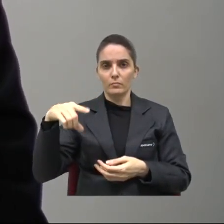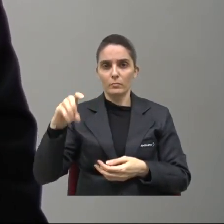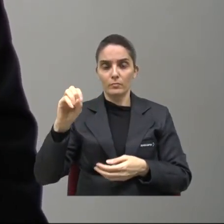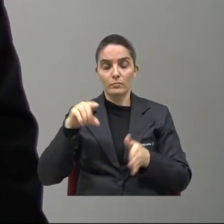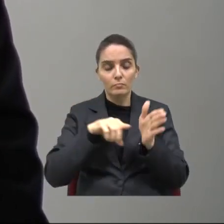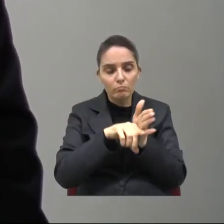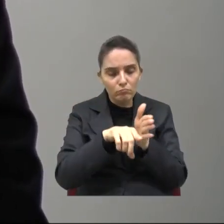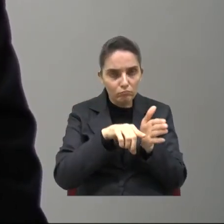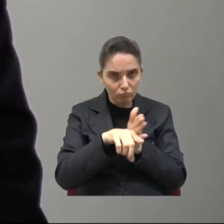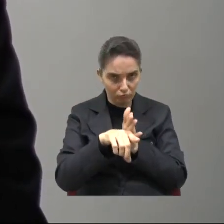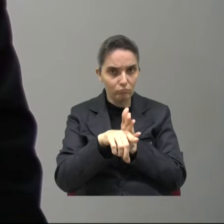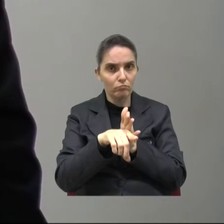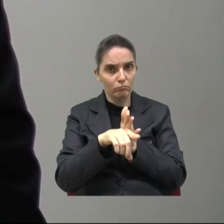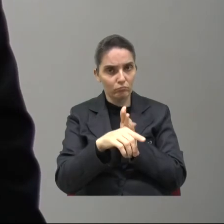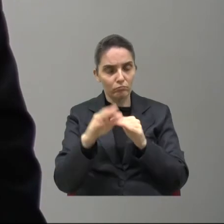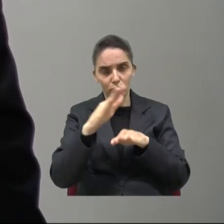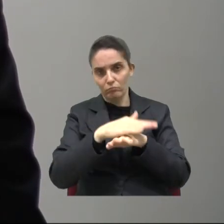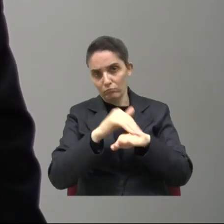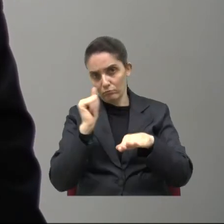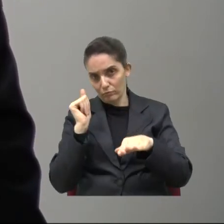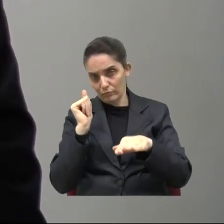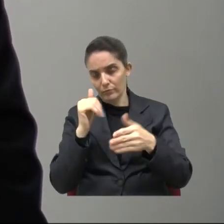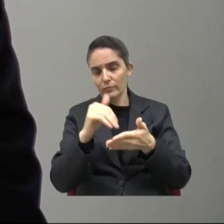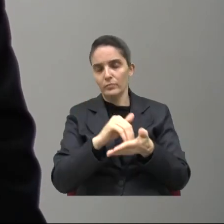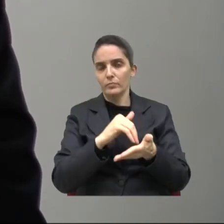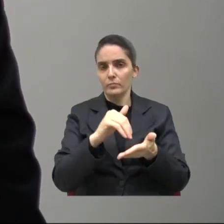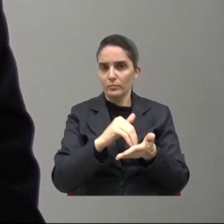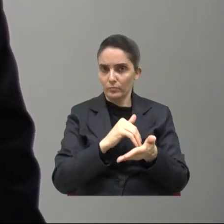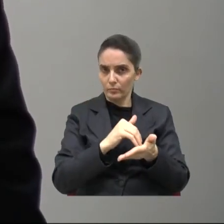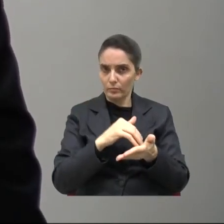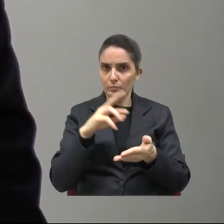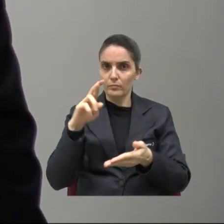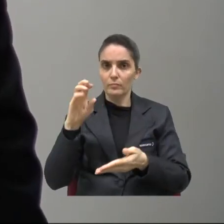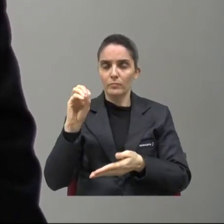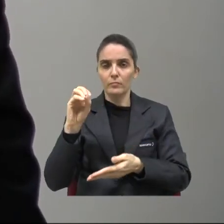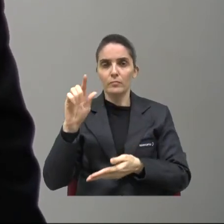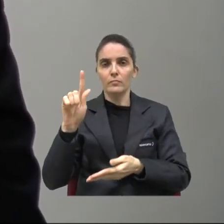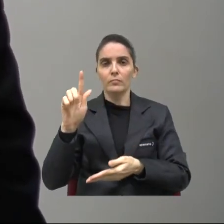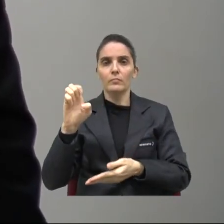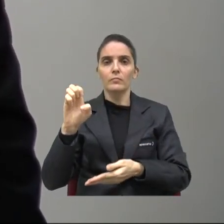estudos, chamamos aqui o secretário e o Rogério